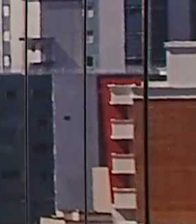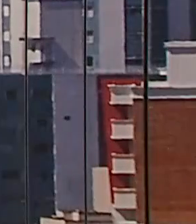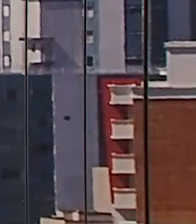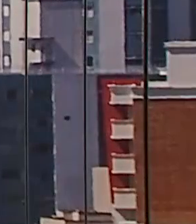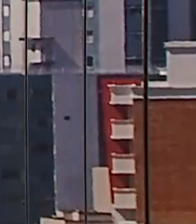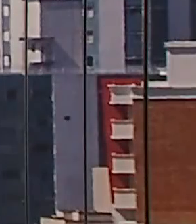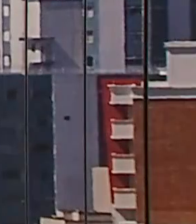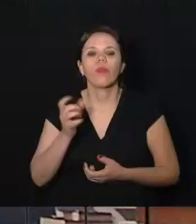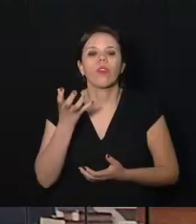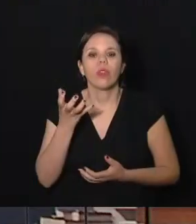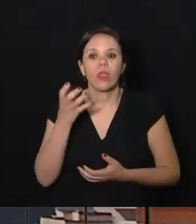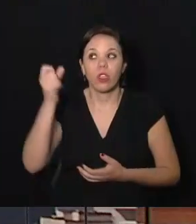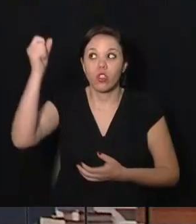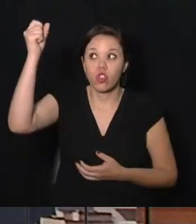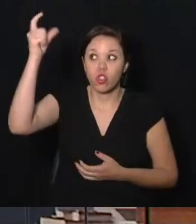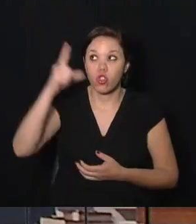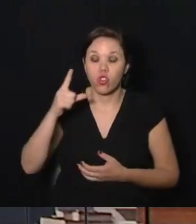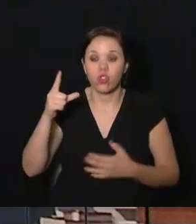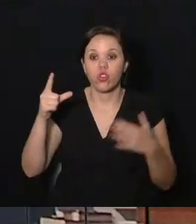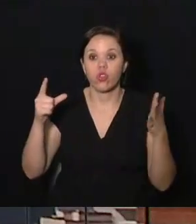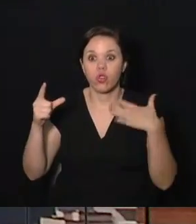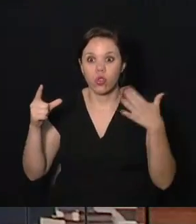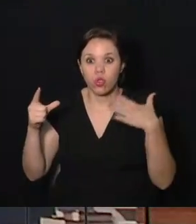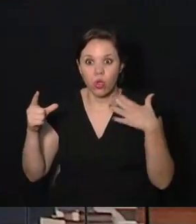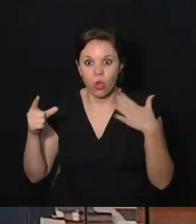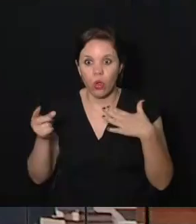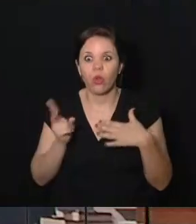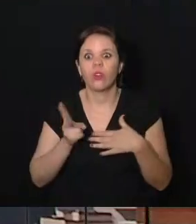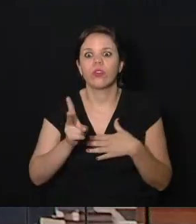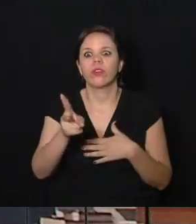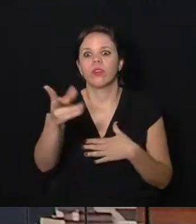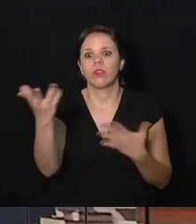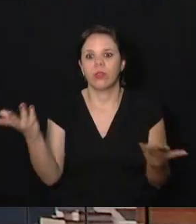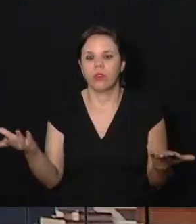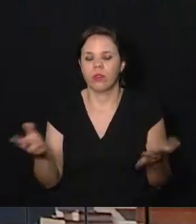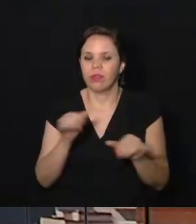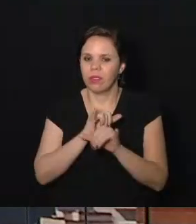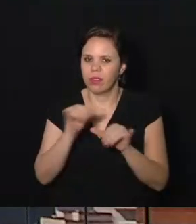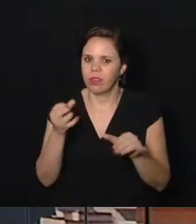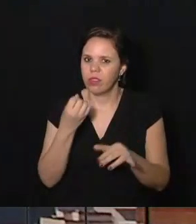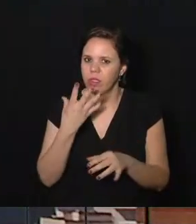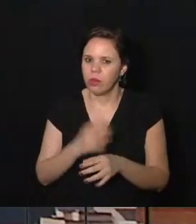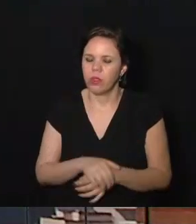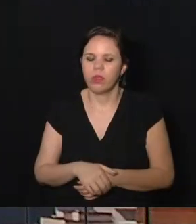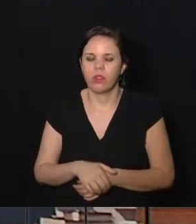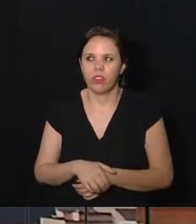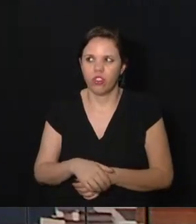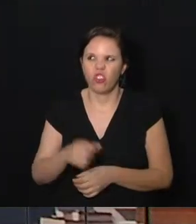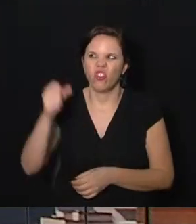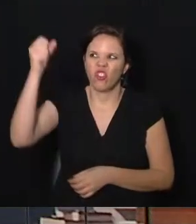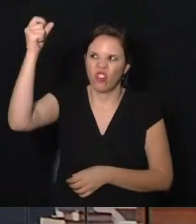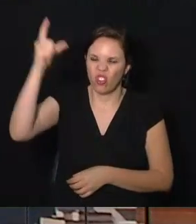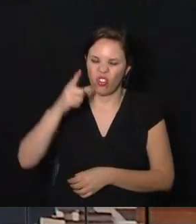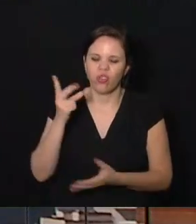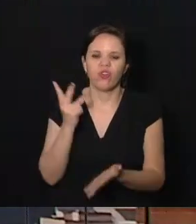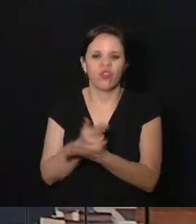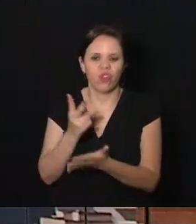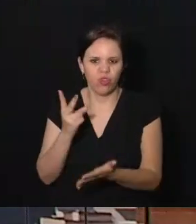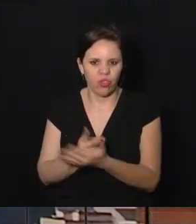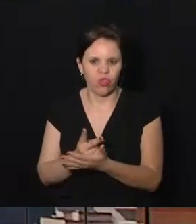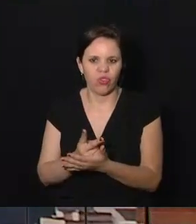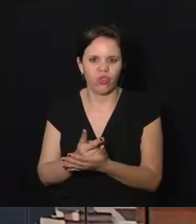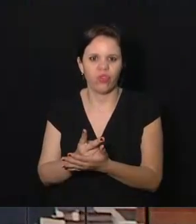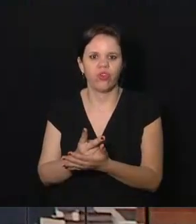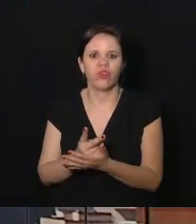Quem quer que o sol e o calor continuem, a notícia é boa, viu? O tempo ensolarado permanece em todo